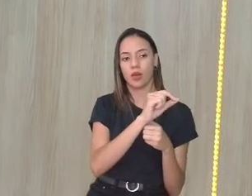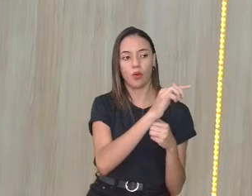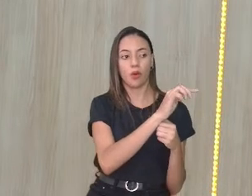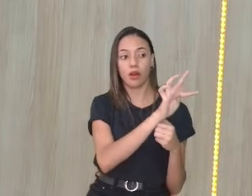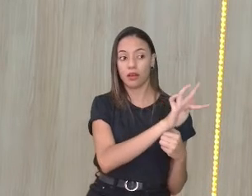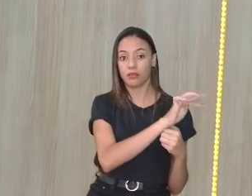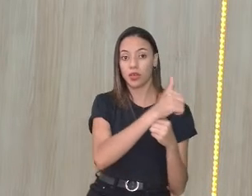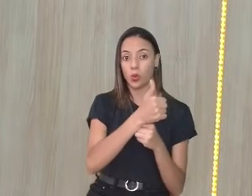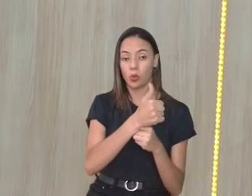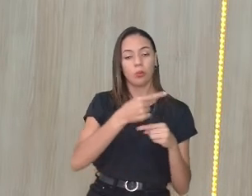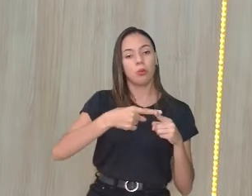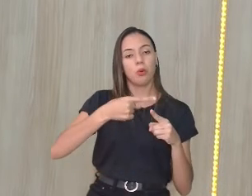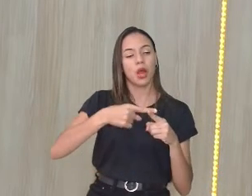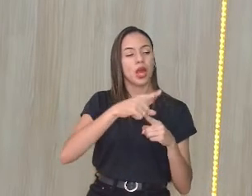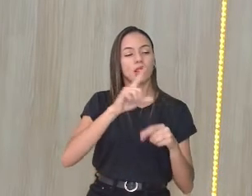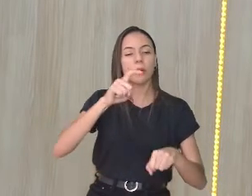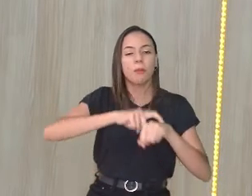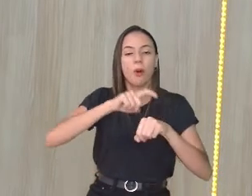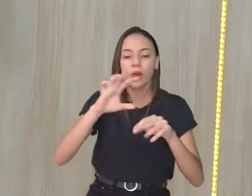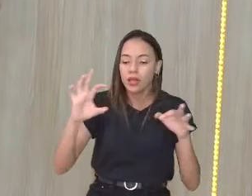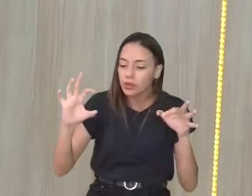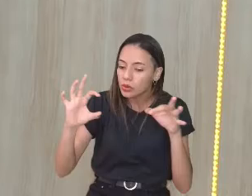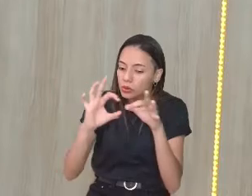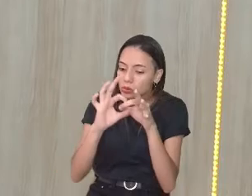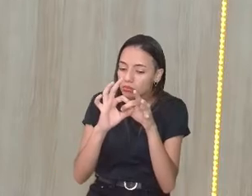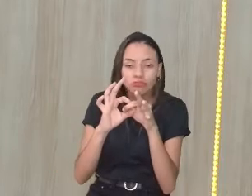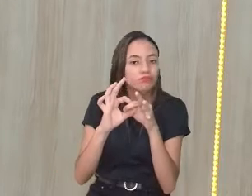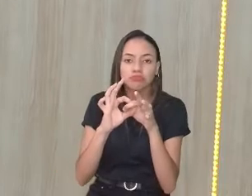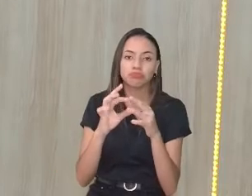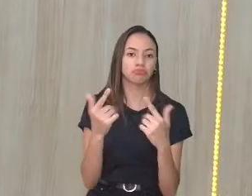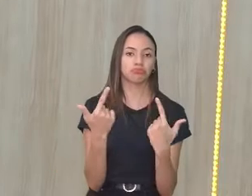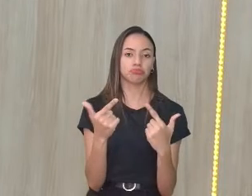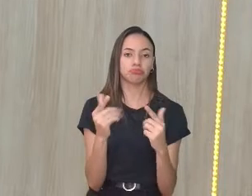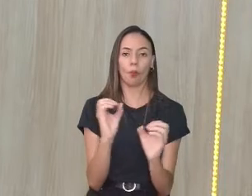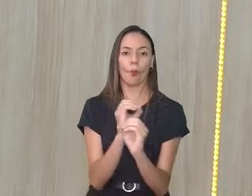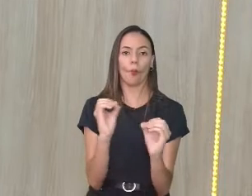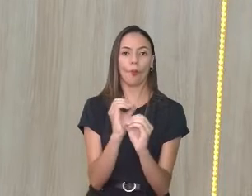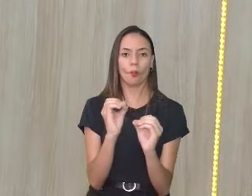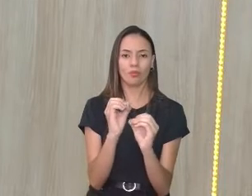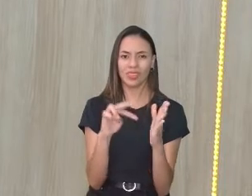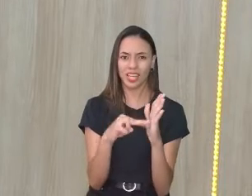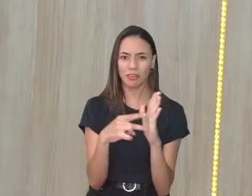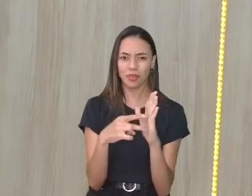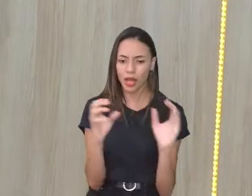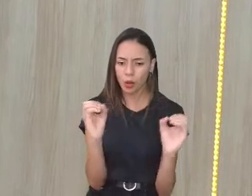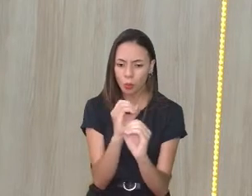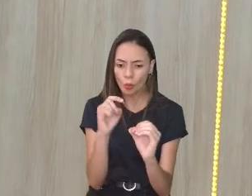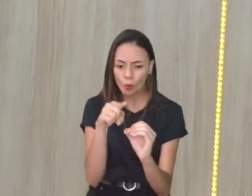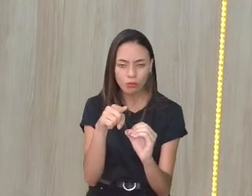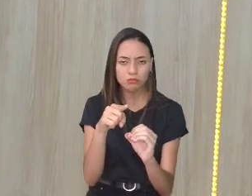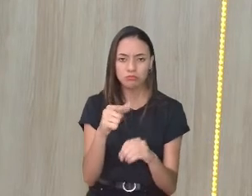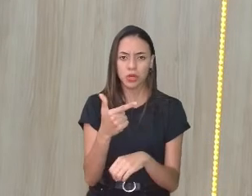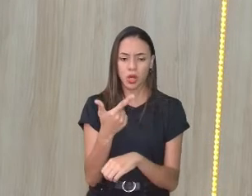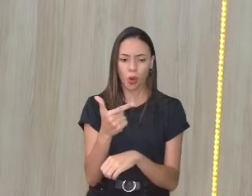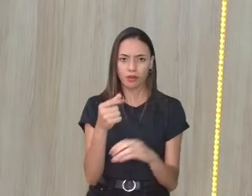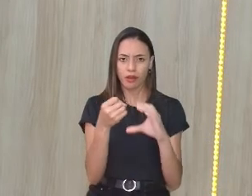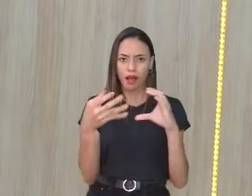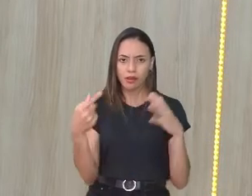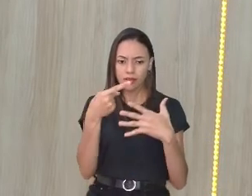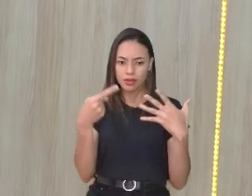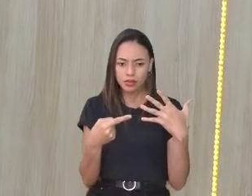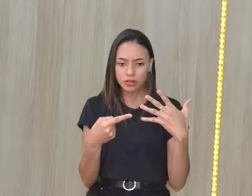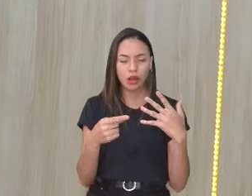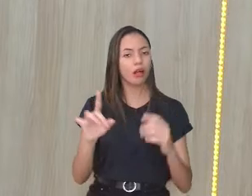apareceu, tá? Porque isso quer dizer que só porque ela não apareceu aqui, quer dizer que não tem característica